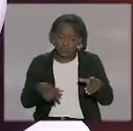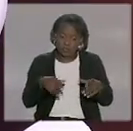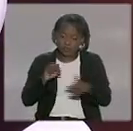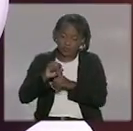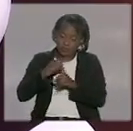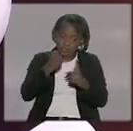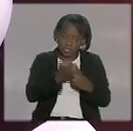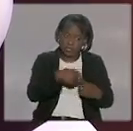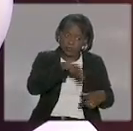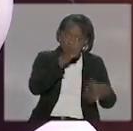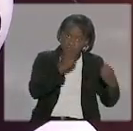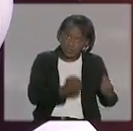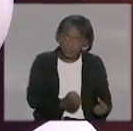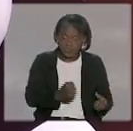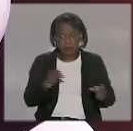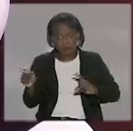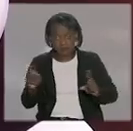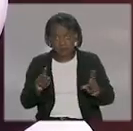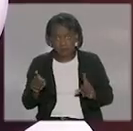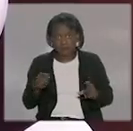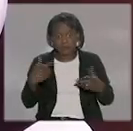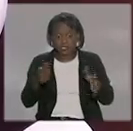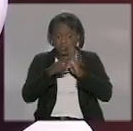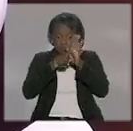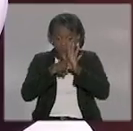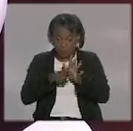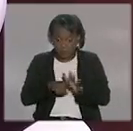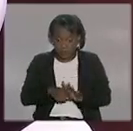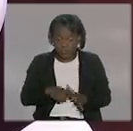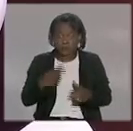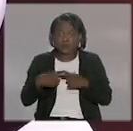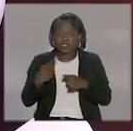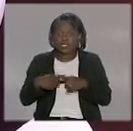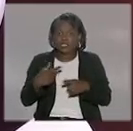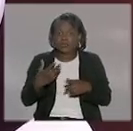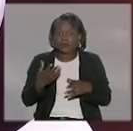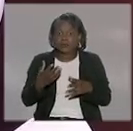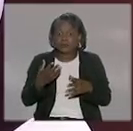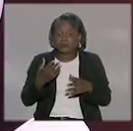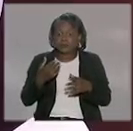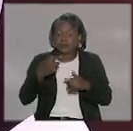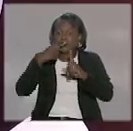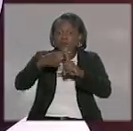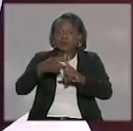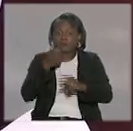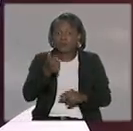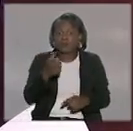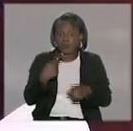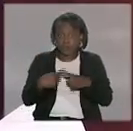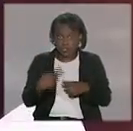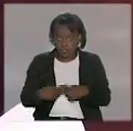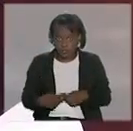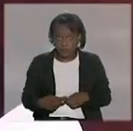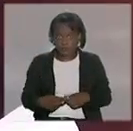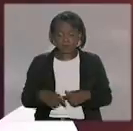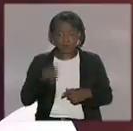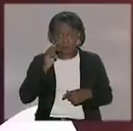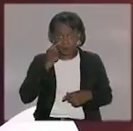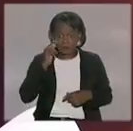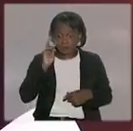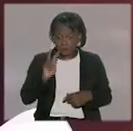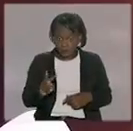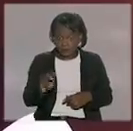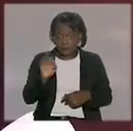questão social. E aí, essa análise, por que ela é extremamente positiva? Quando você olha